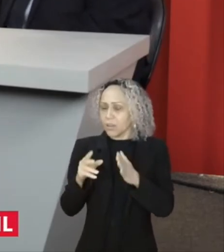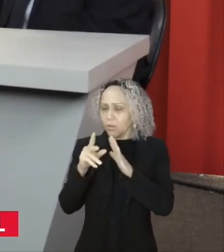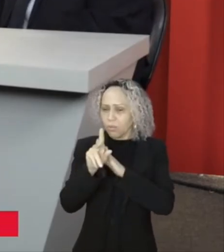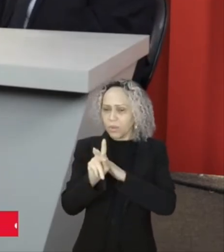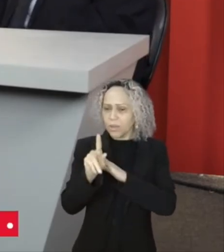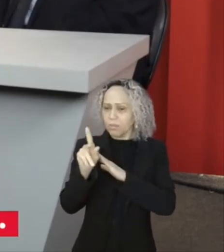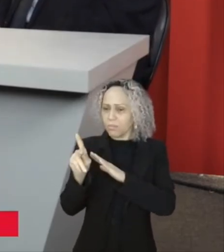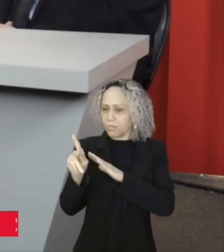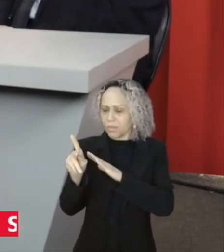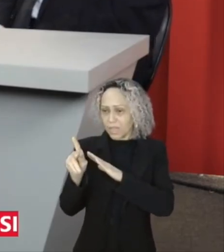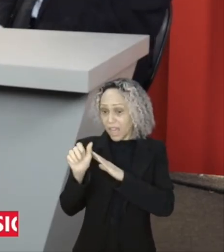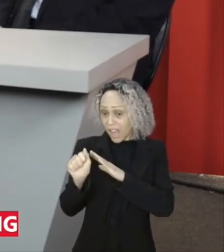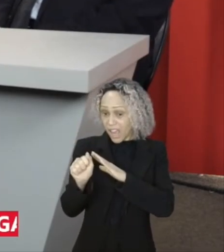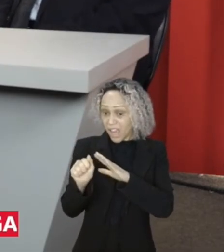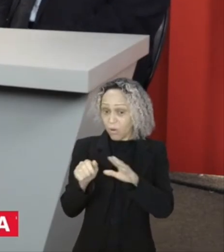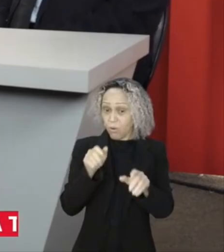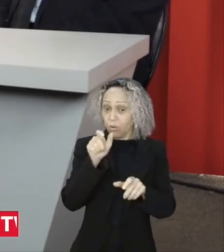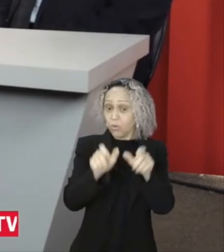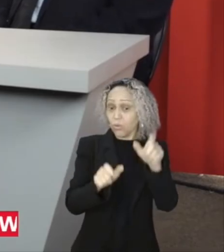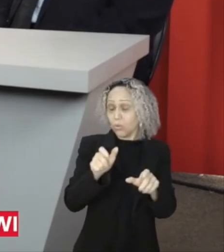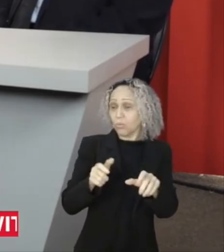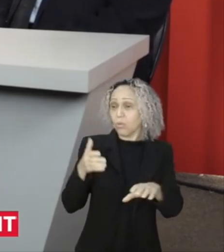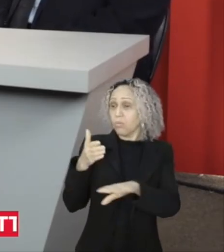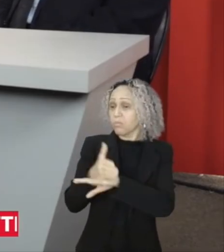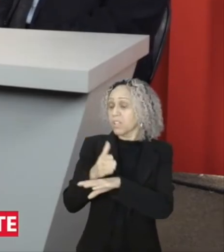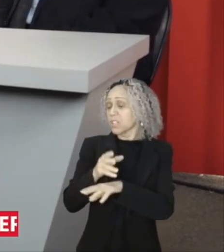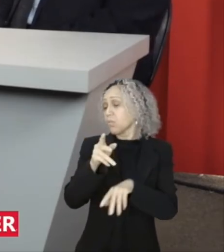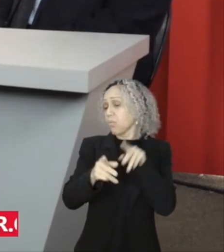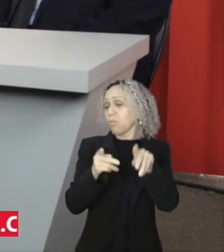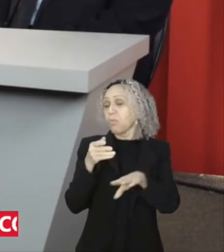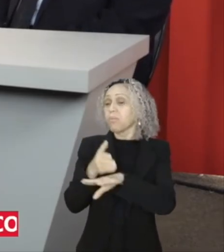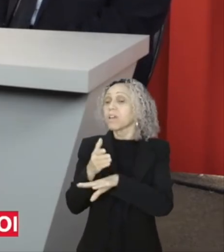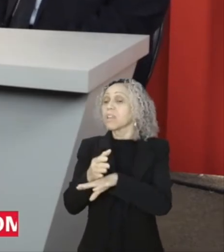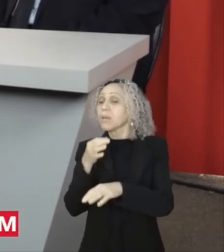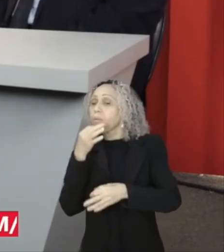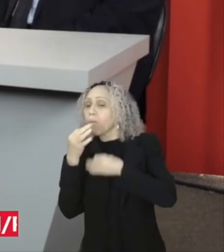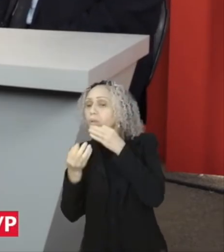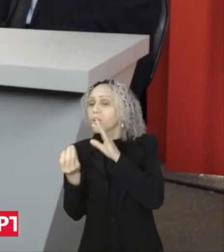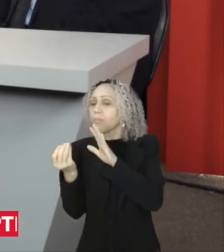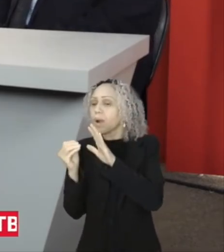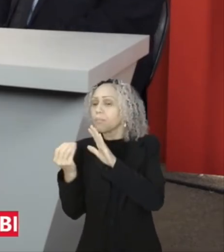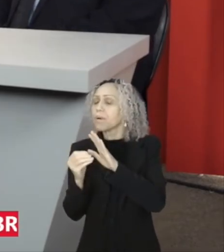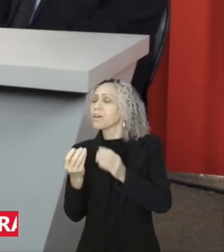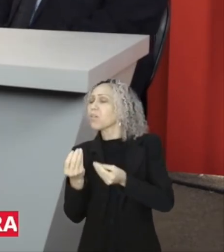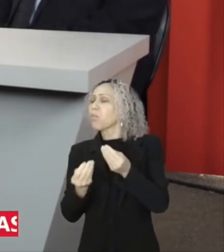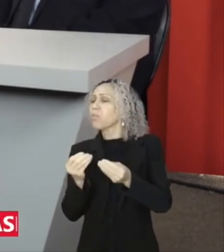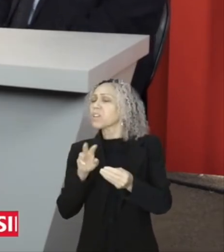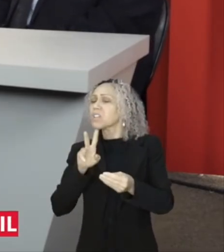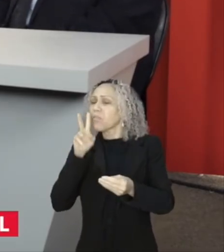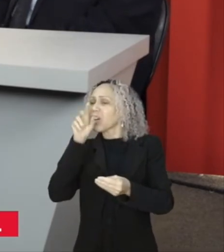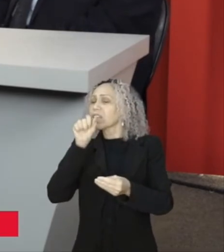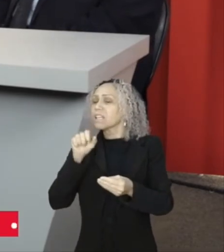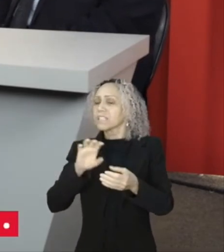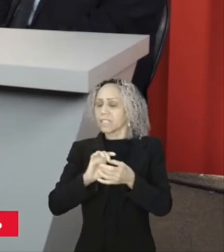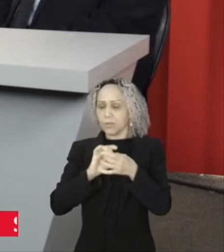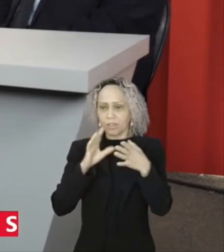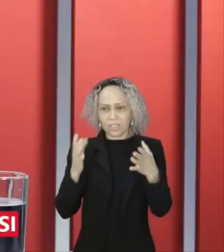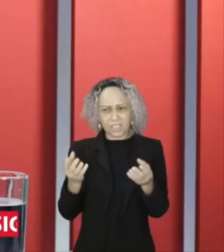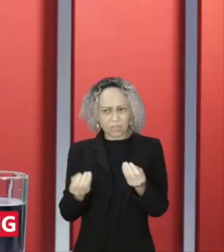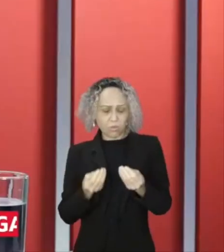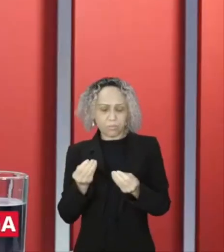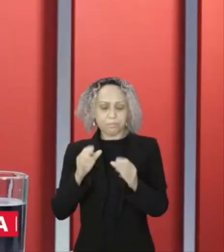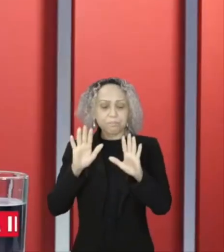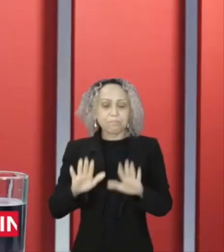que isso representa para o fortalecimento da democracia. Bom, acho que foi a primeira grande iniciativa do governo, né,